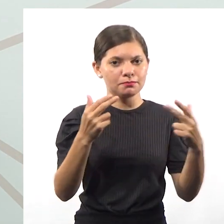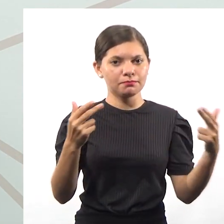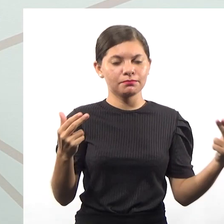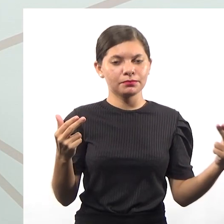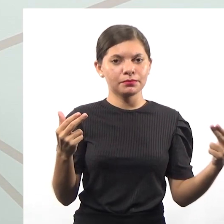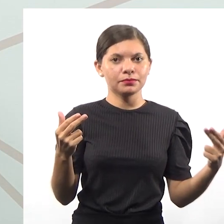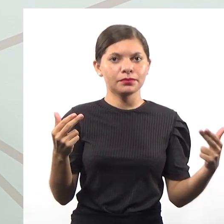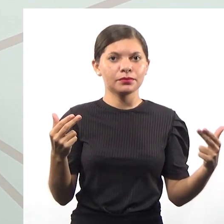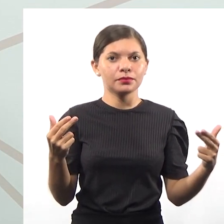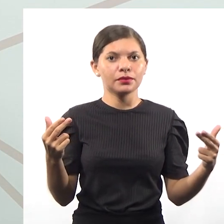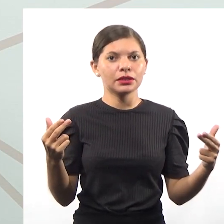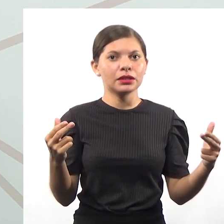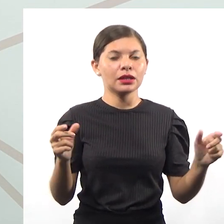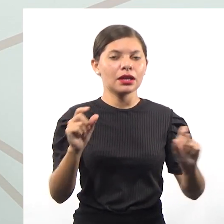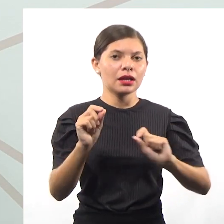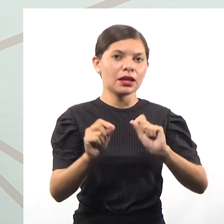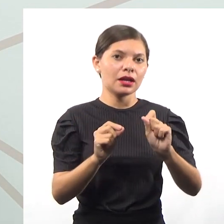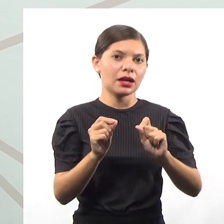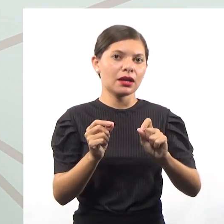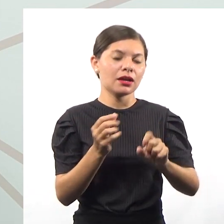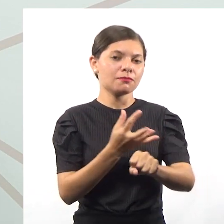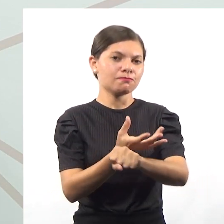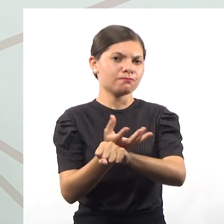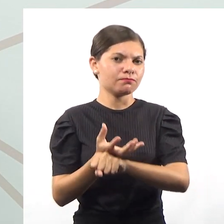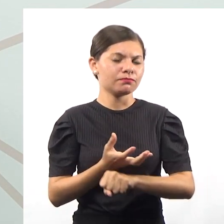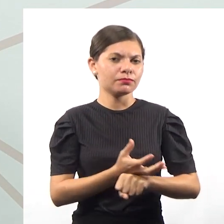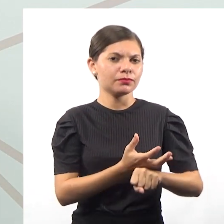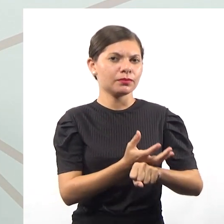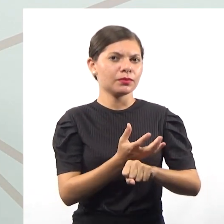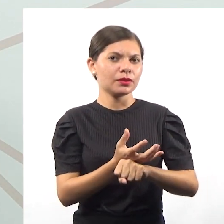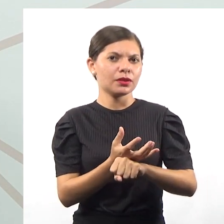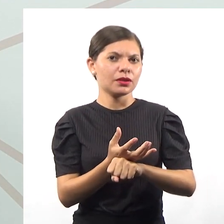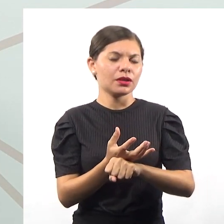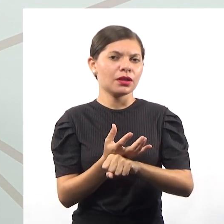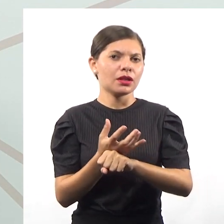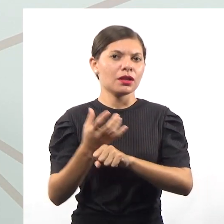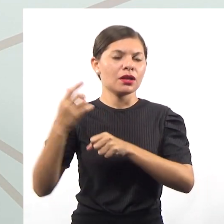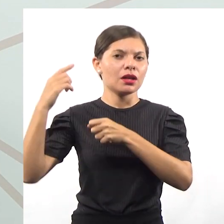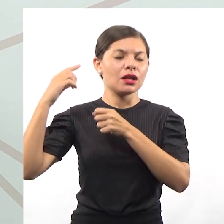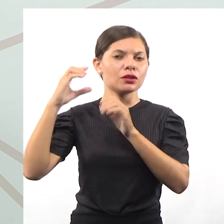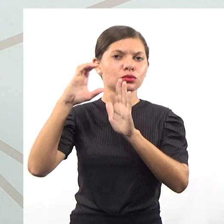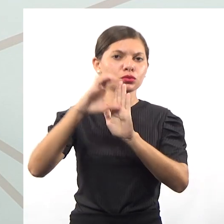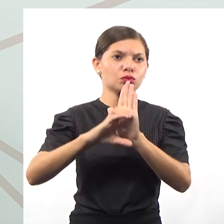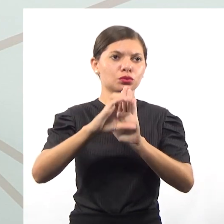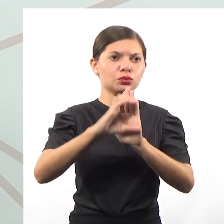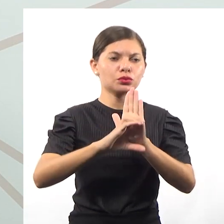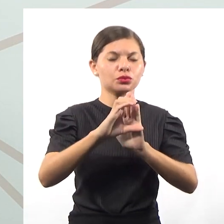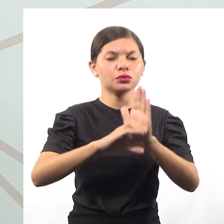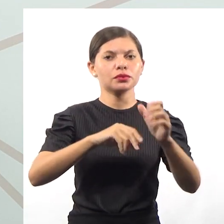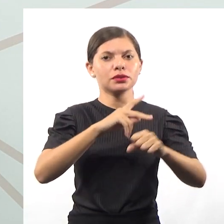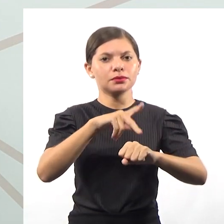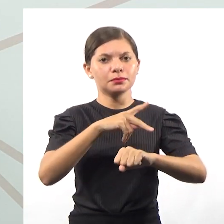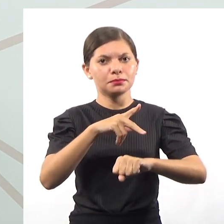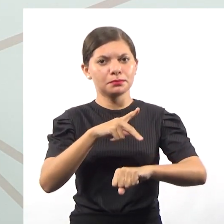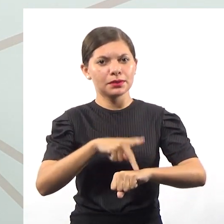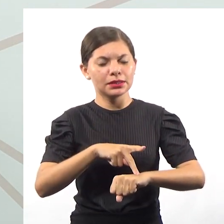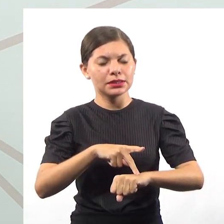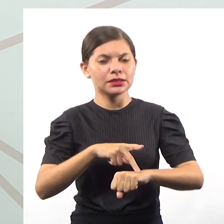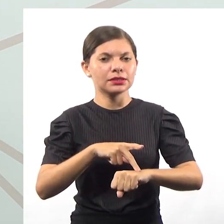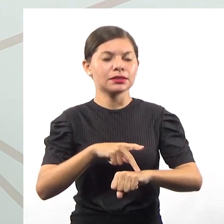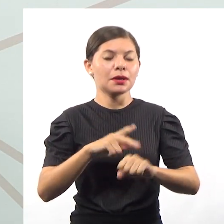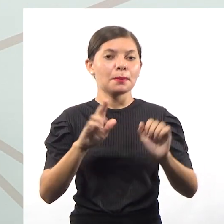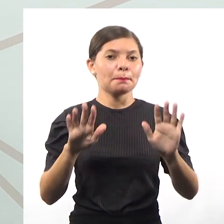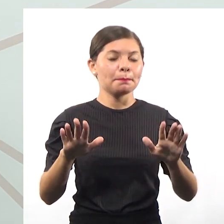a terminologia transversalidade, ela vinha muito nos parâmetros curriculares nacionais, mas com a